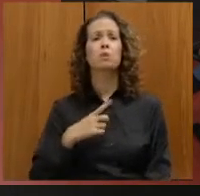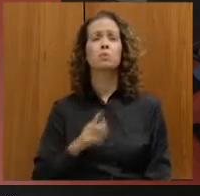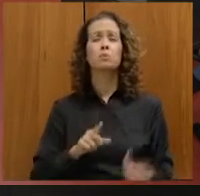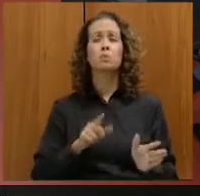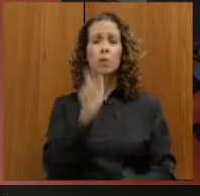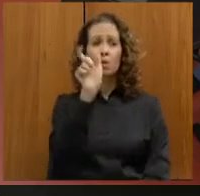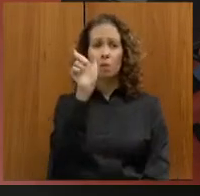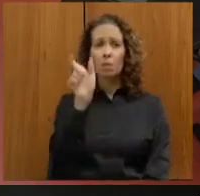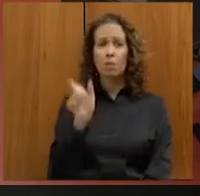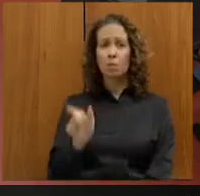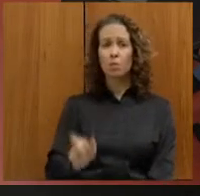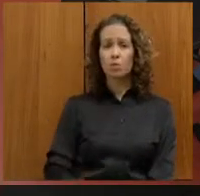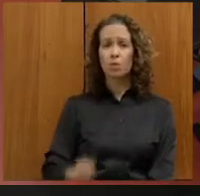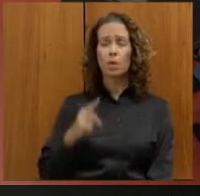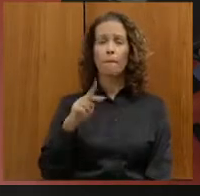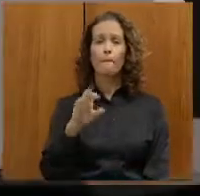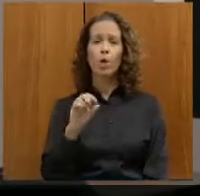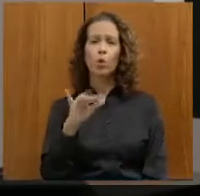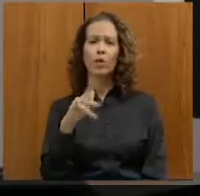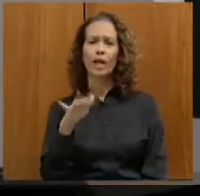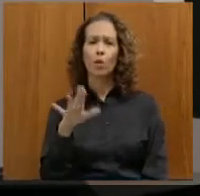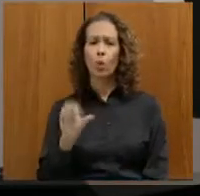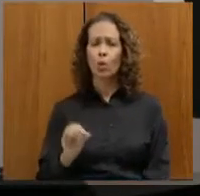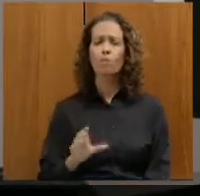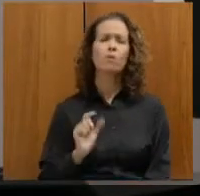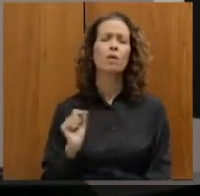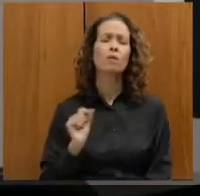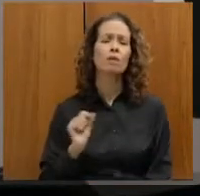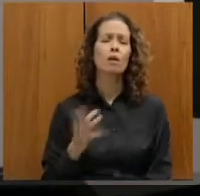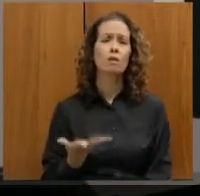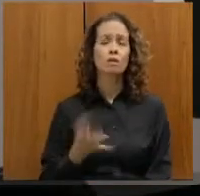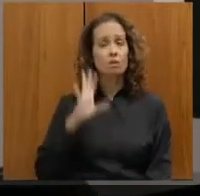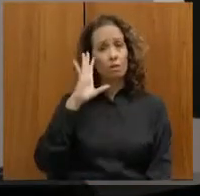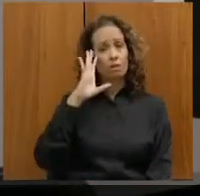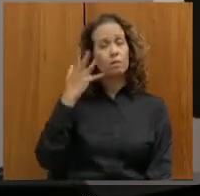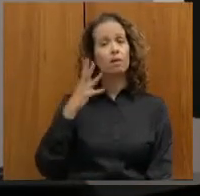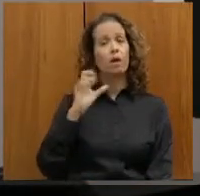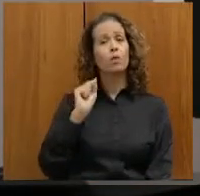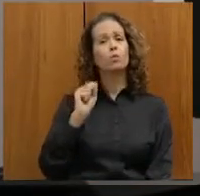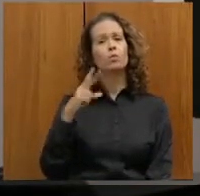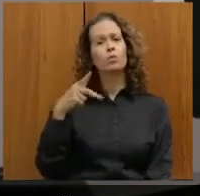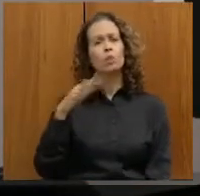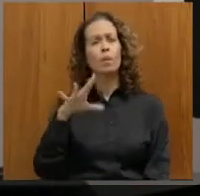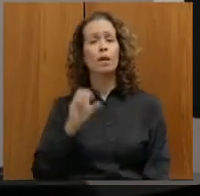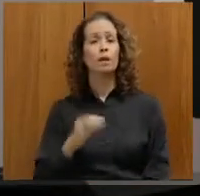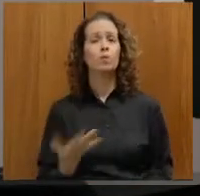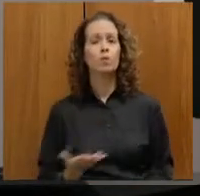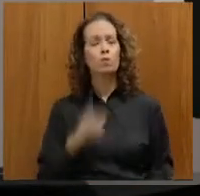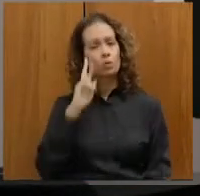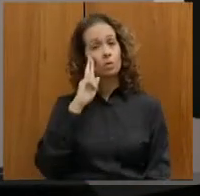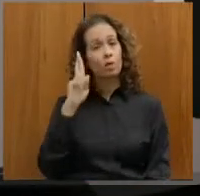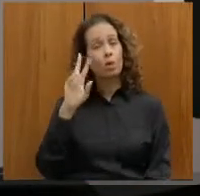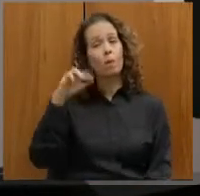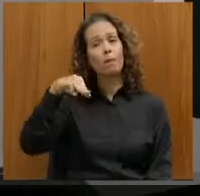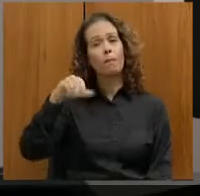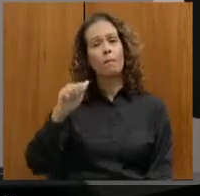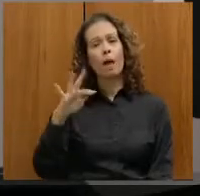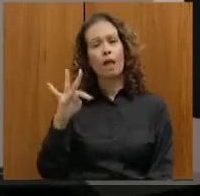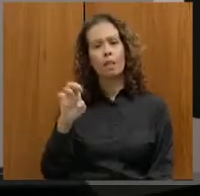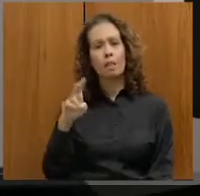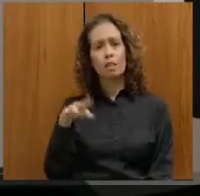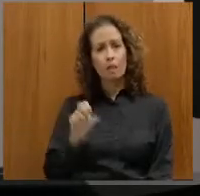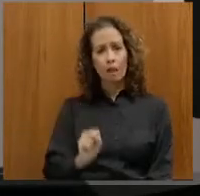para ser alertado que você quer decisão do supremo o senhor o seu Mateus Simões tem que